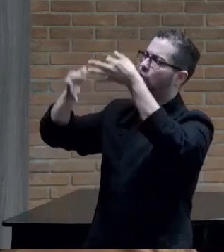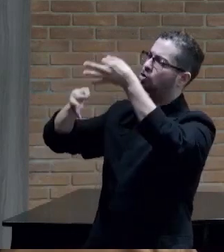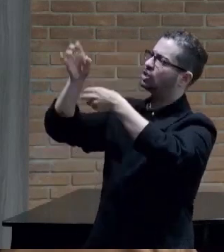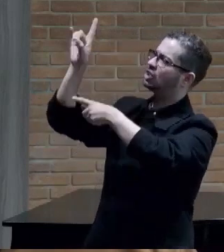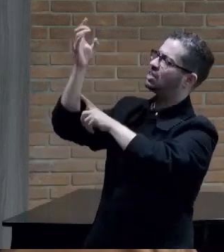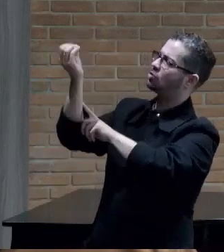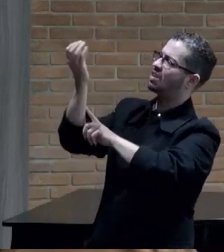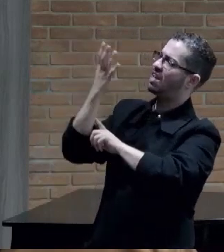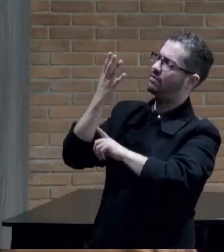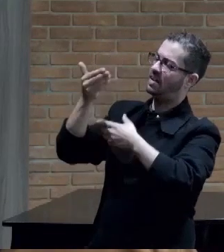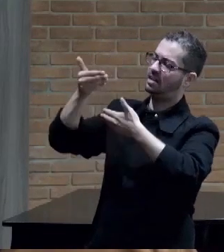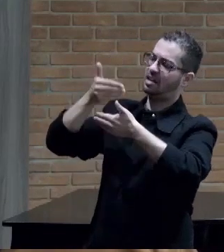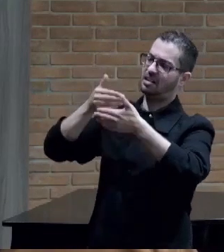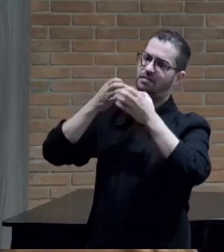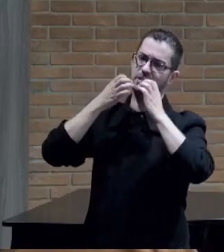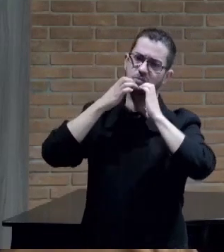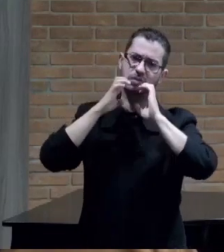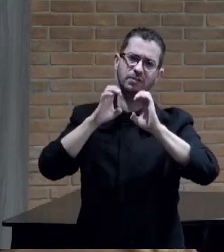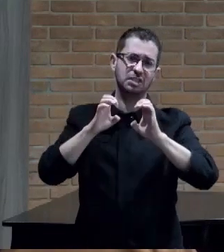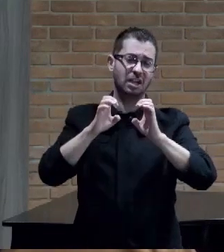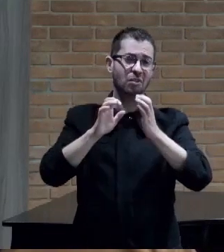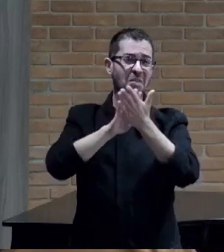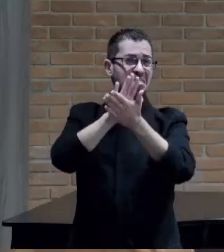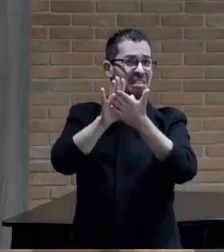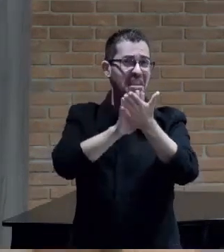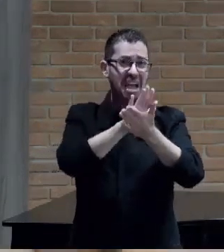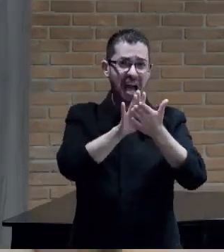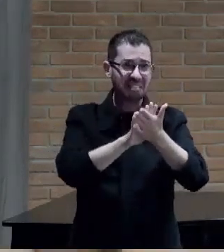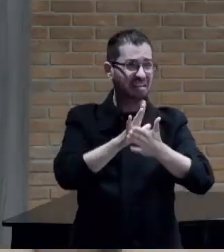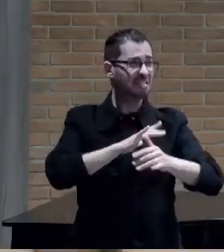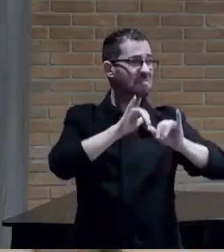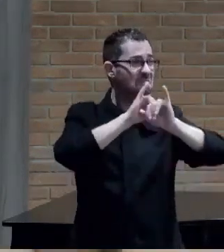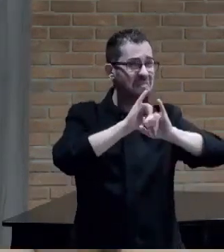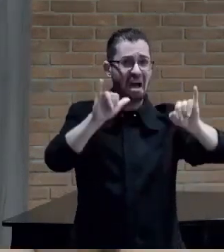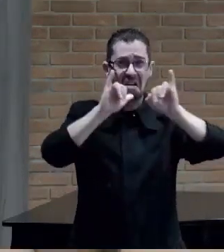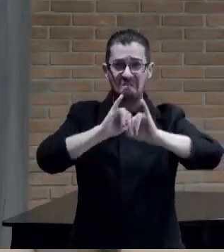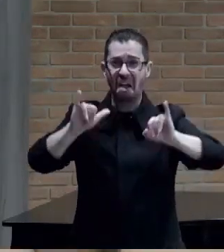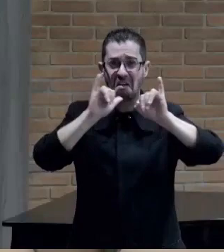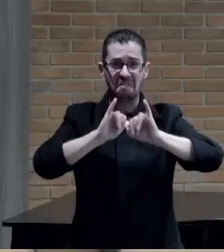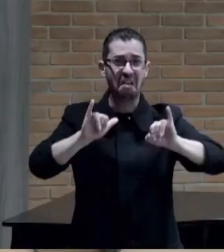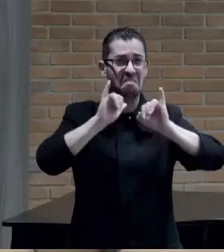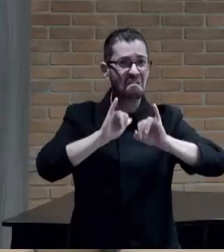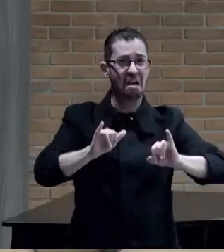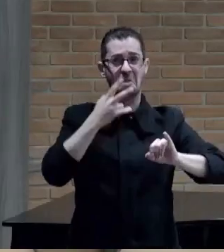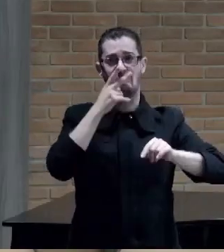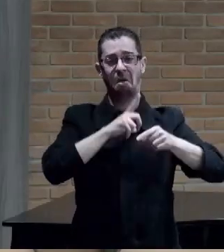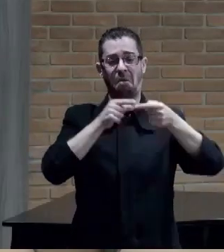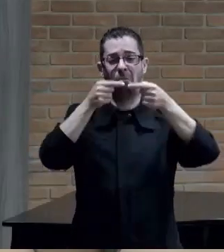revelada nesse evangelho, nada do que você ouvir aqui ou fora daqui vai fazer sentido.